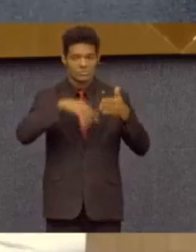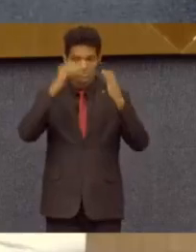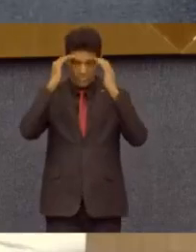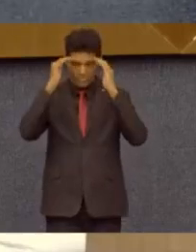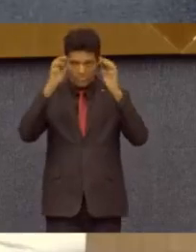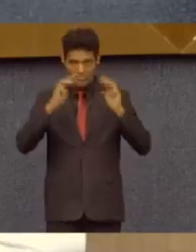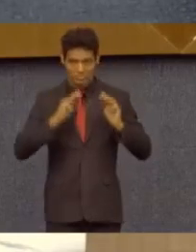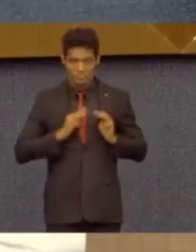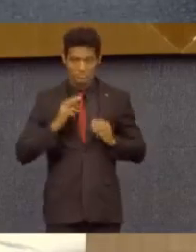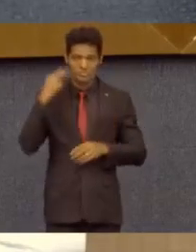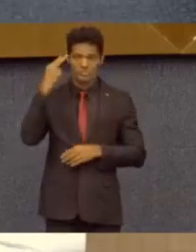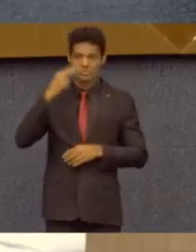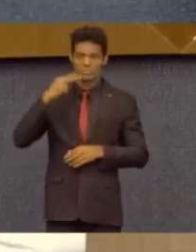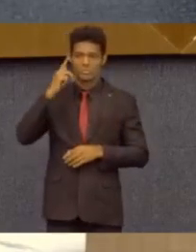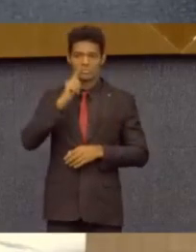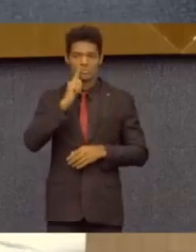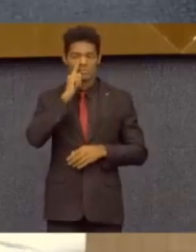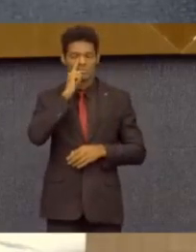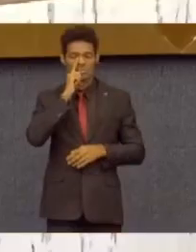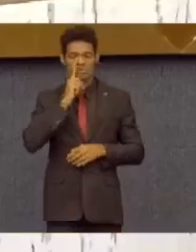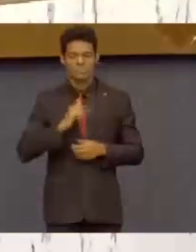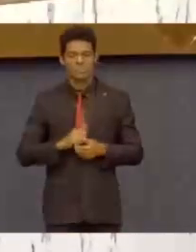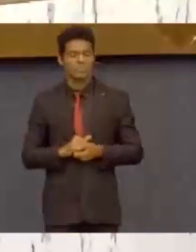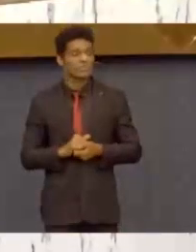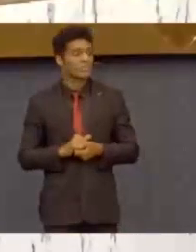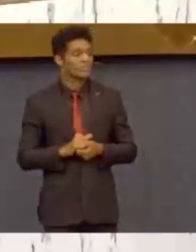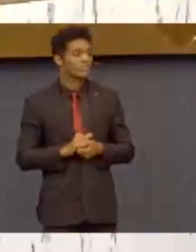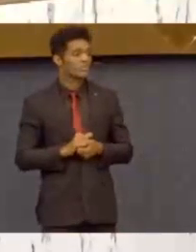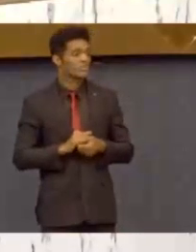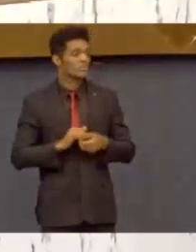mérito, vereador Gilson Guimarães.